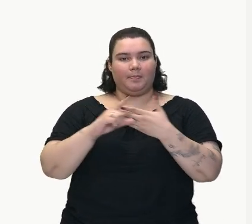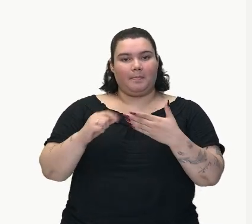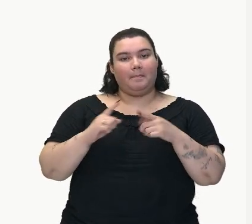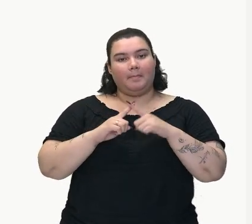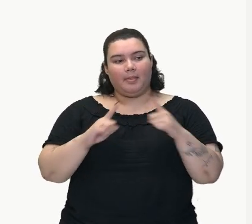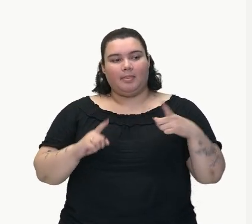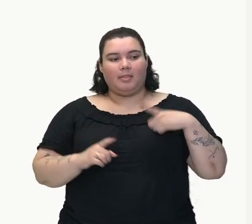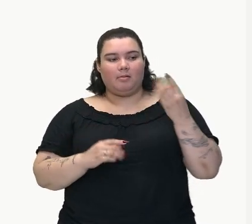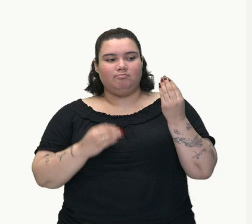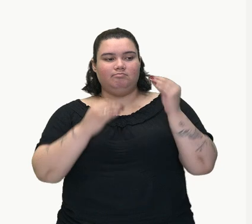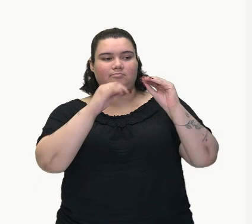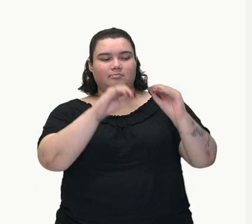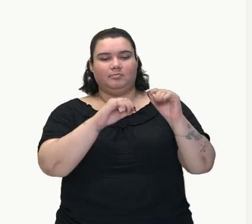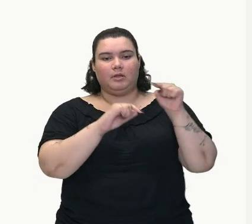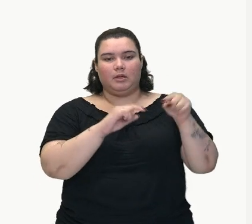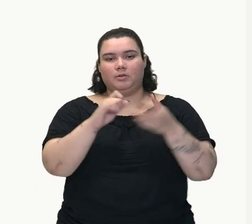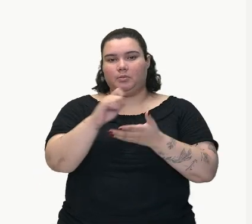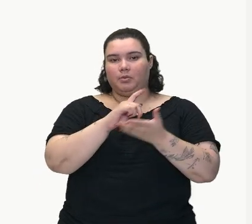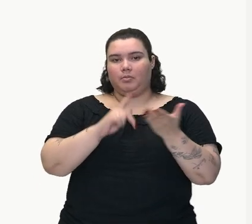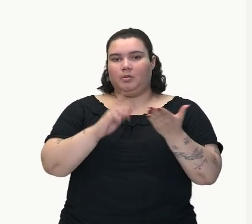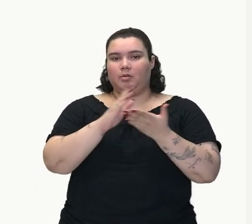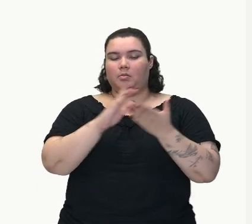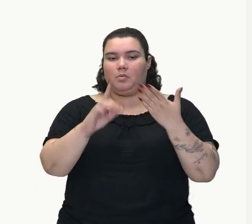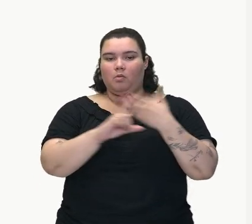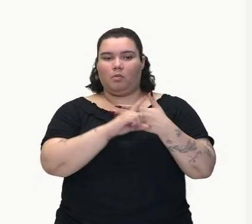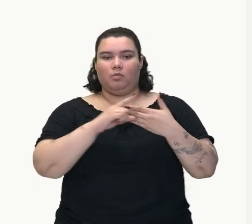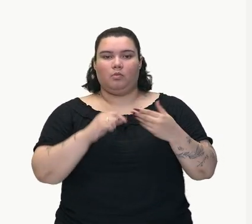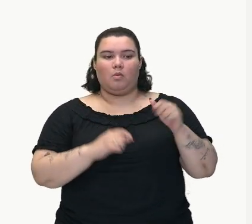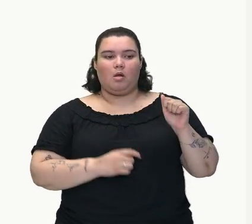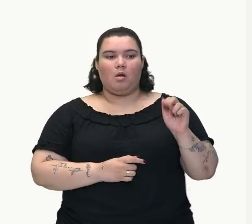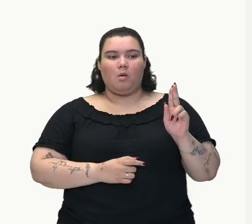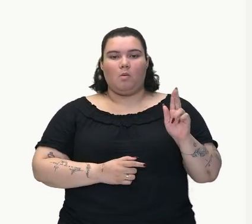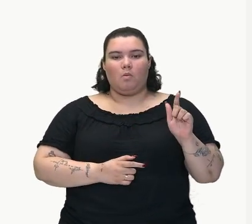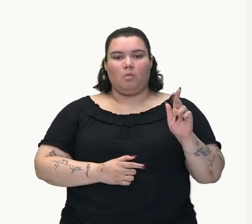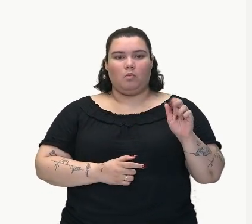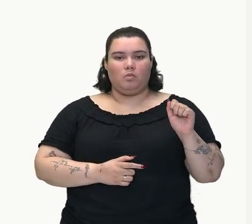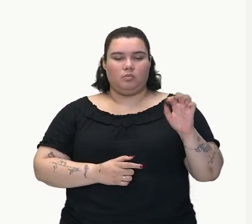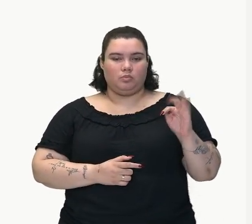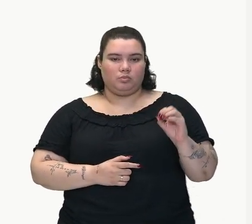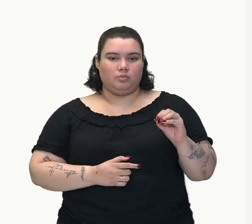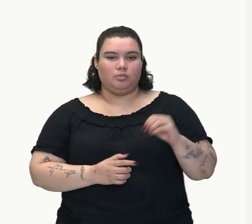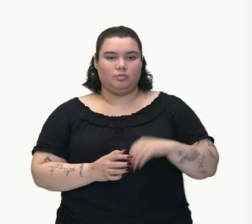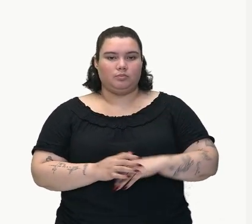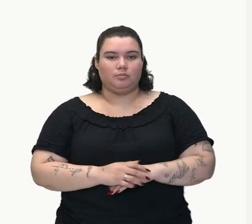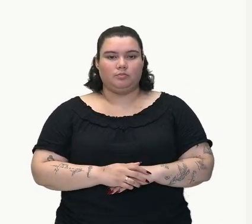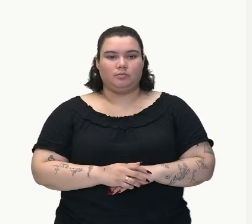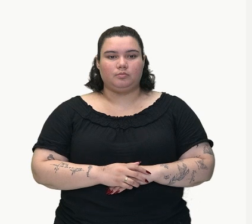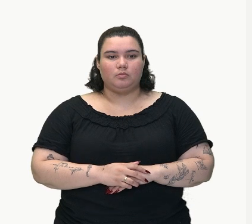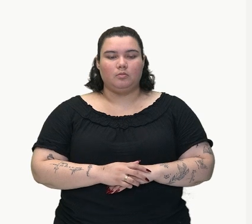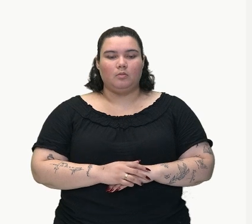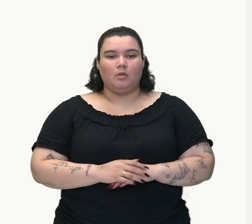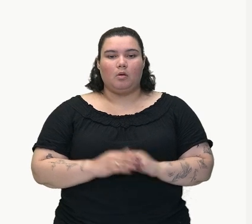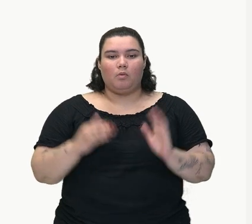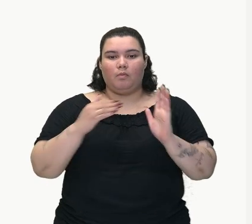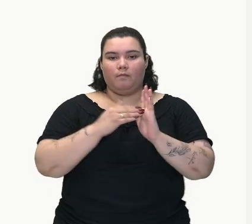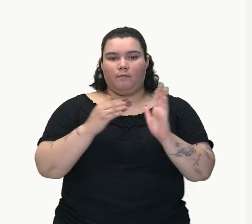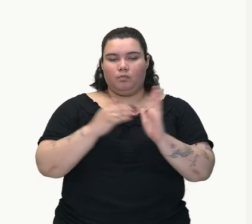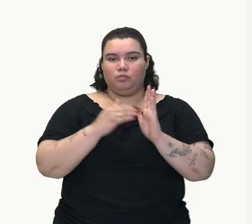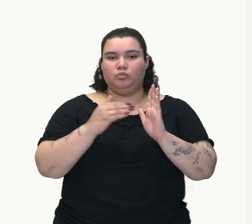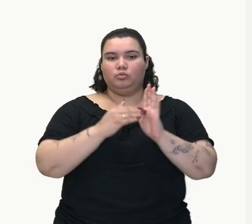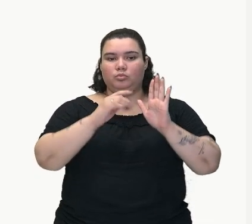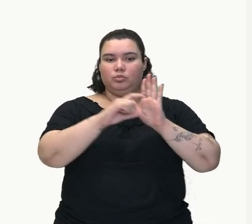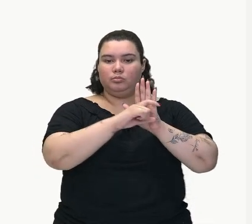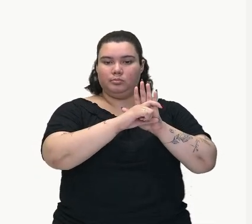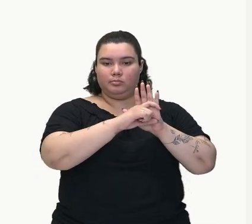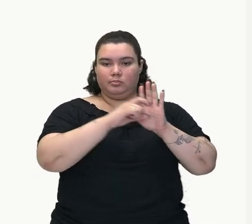aparece aqui no texto de Augusto dos Anjos. E observem que, ao final, então ele